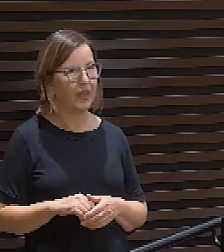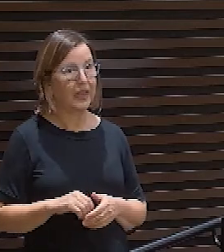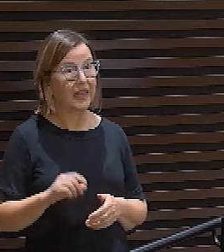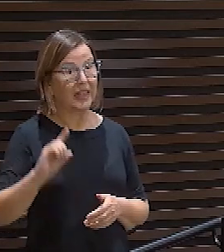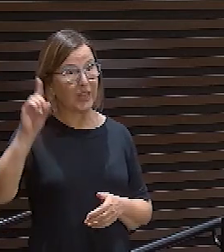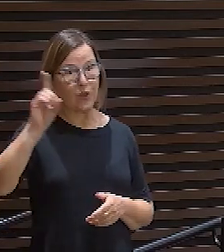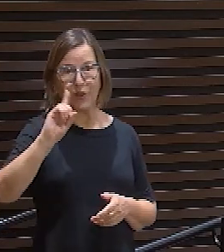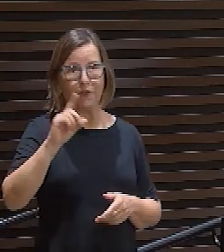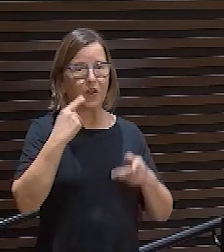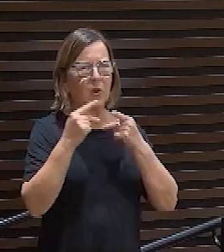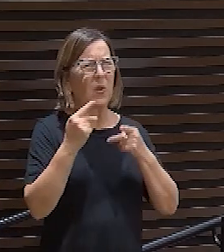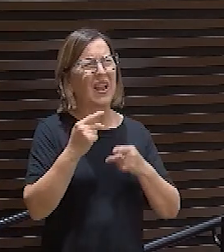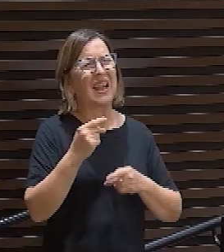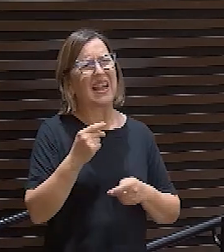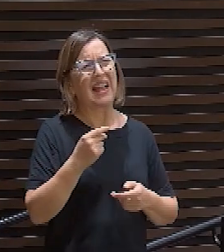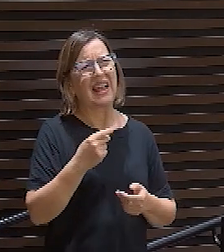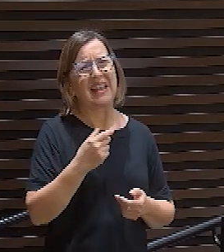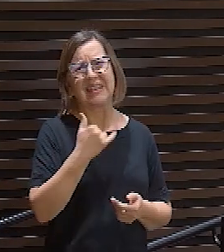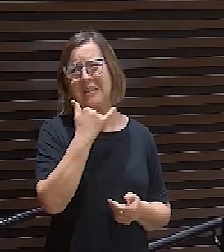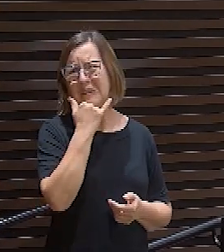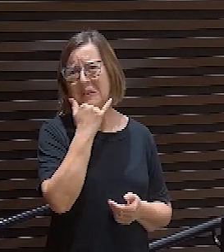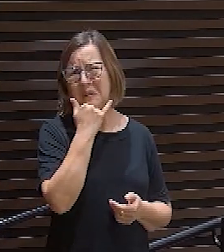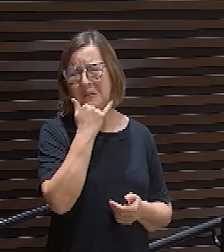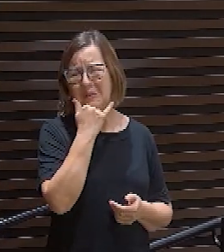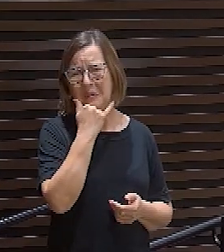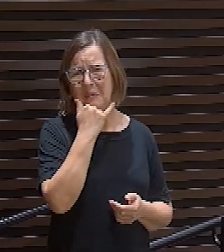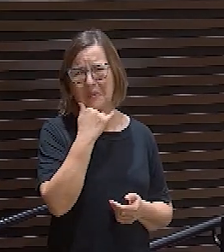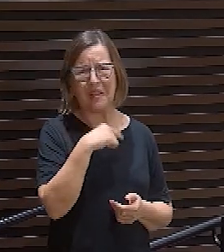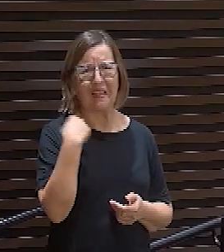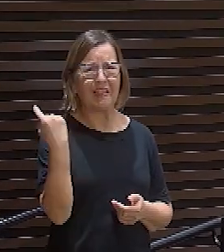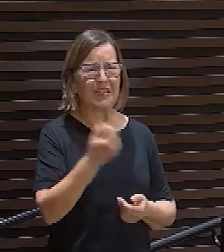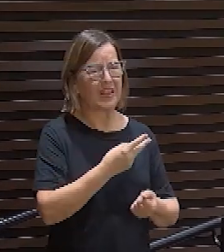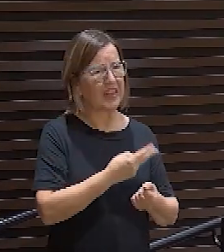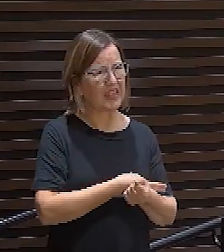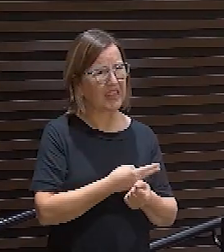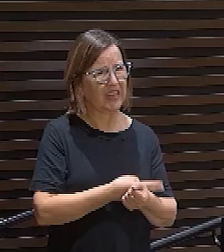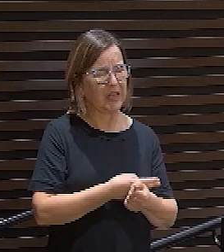Não. Ela está fazendo guerra e guerra e guerra e guerra.